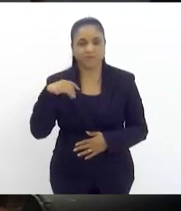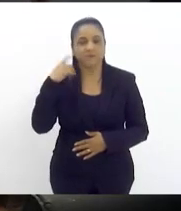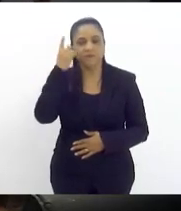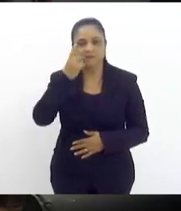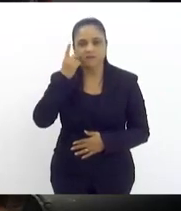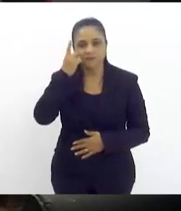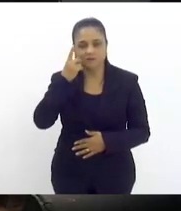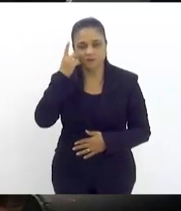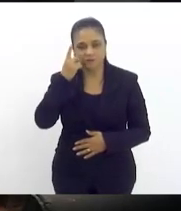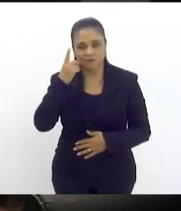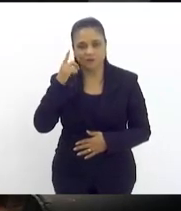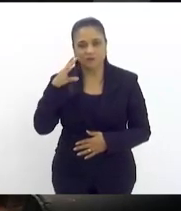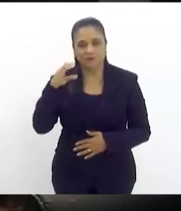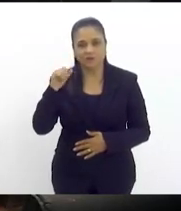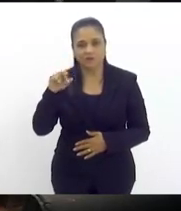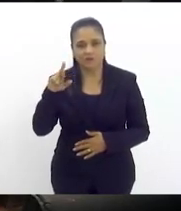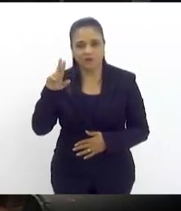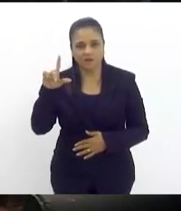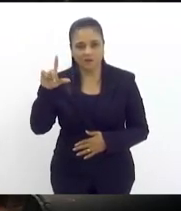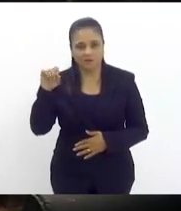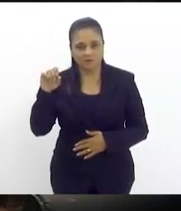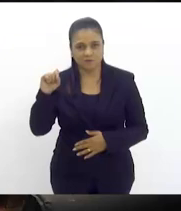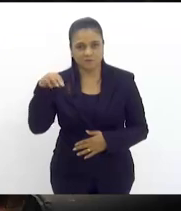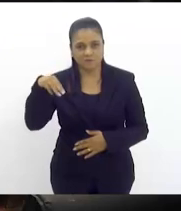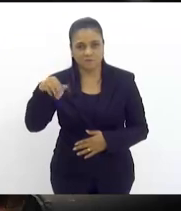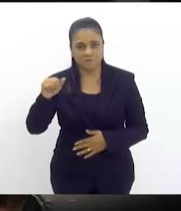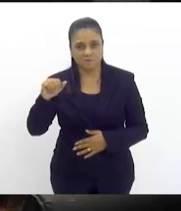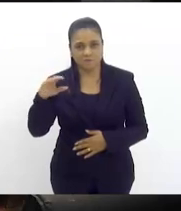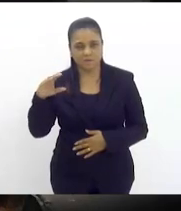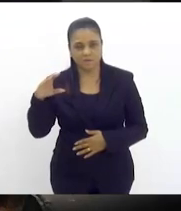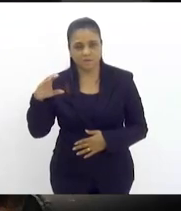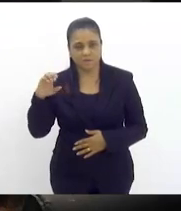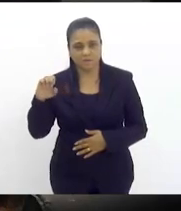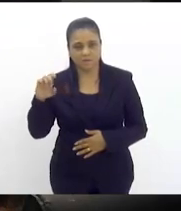Deputado Carlos Macedo.